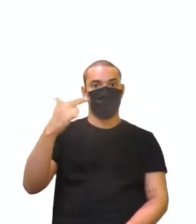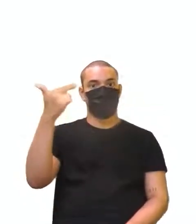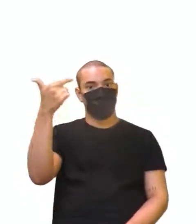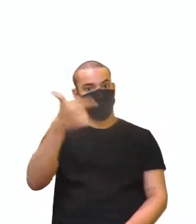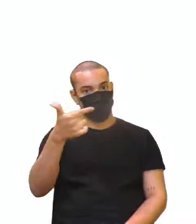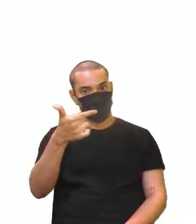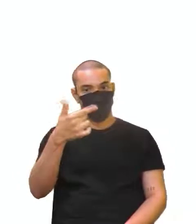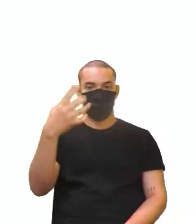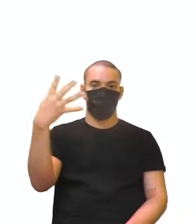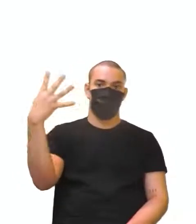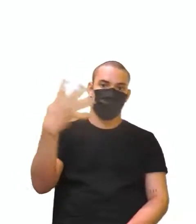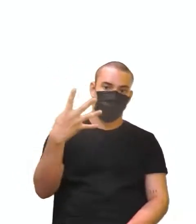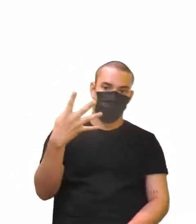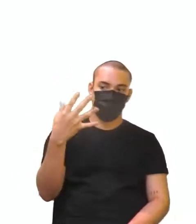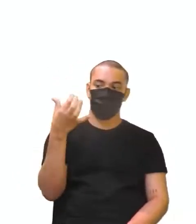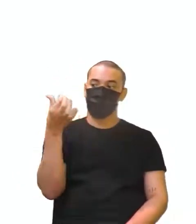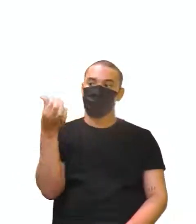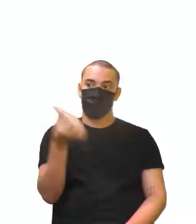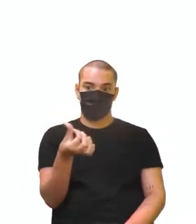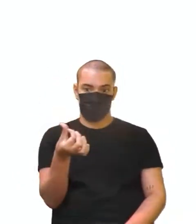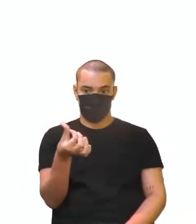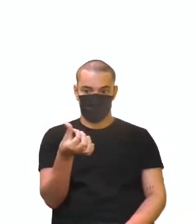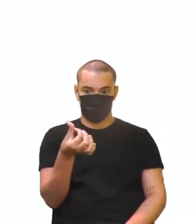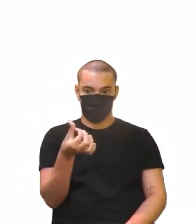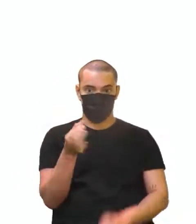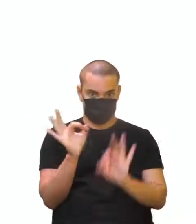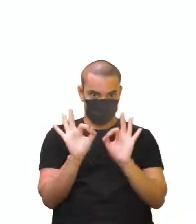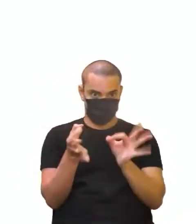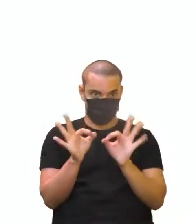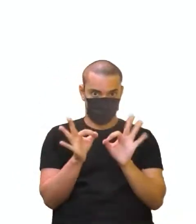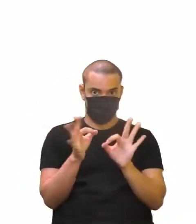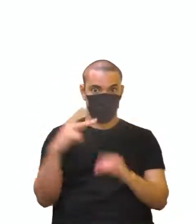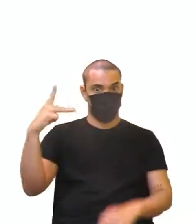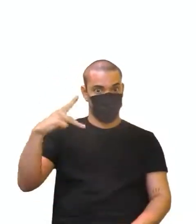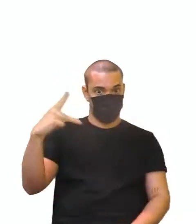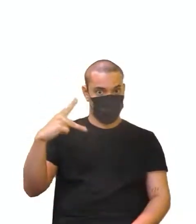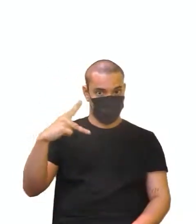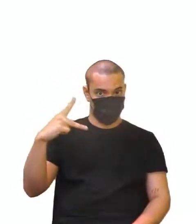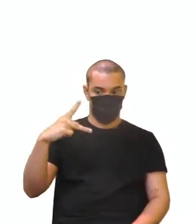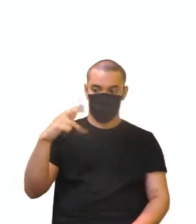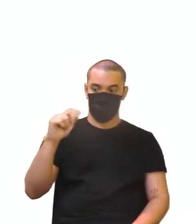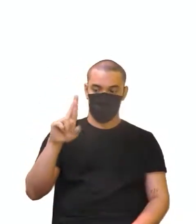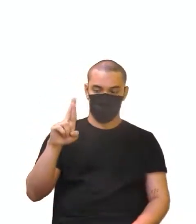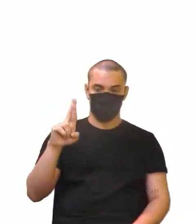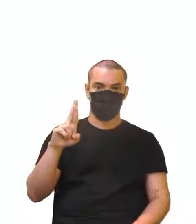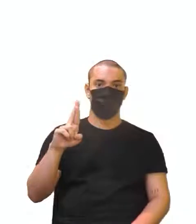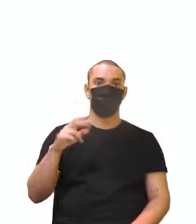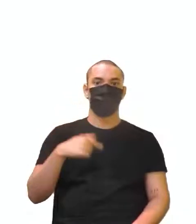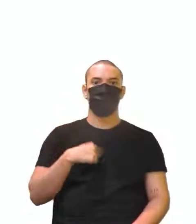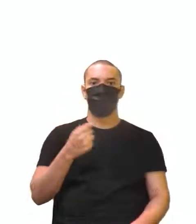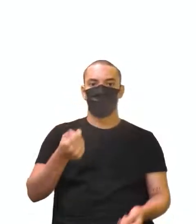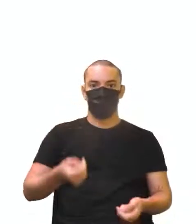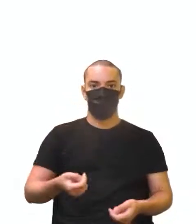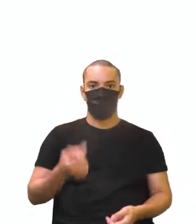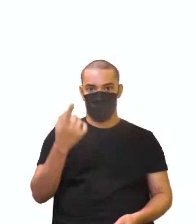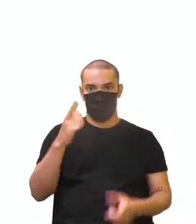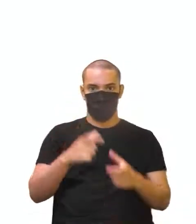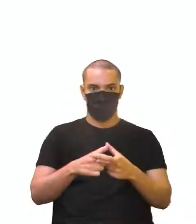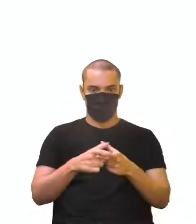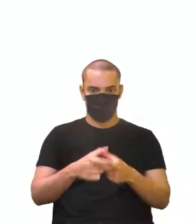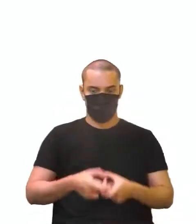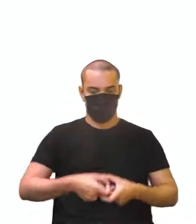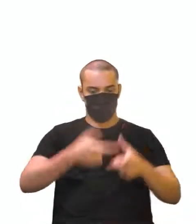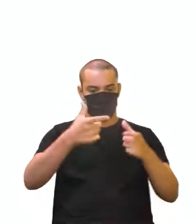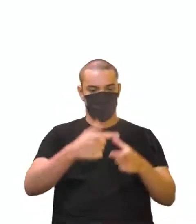2, o 4 e o 6. Então, olha só. Eu pego esse dado, lanço a primeira vez, o